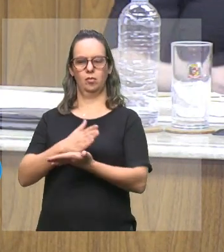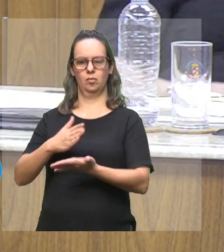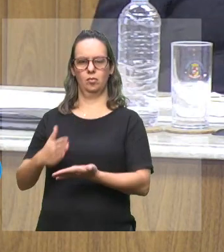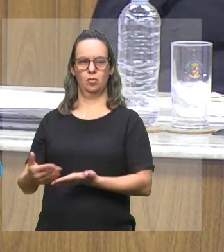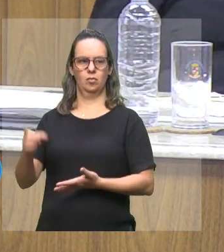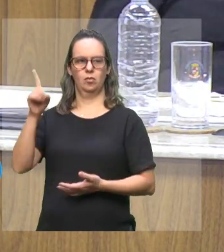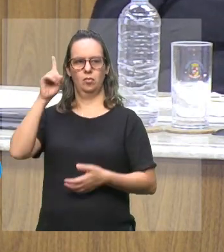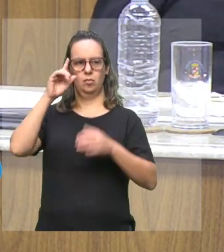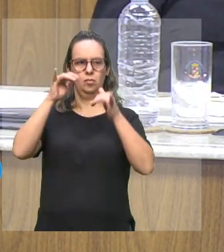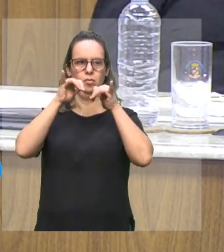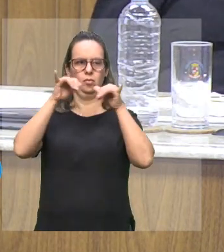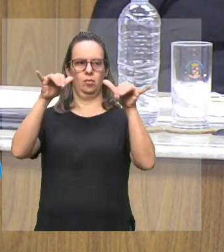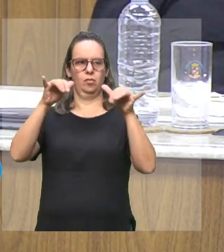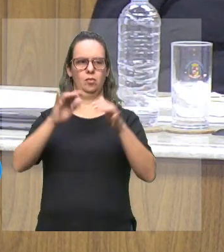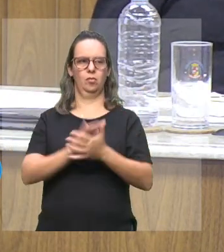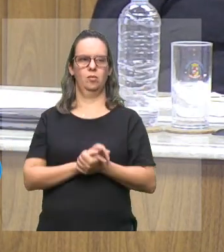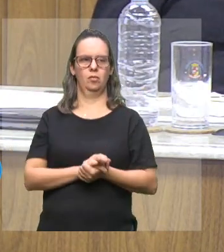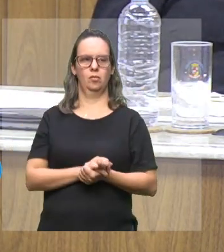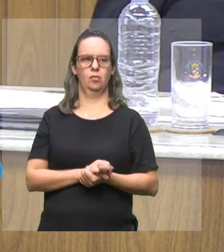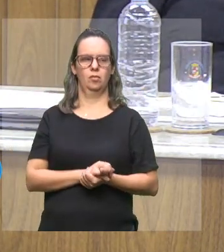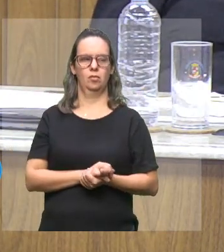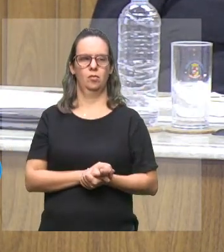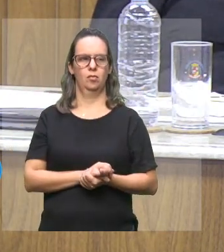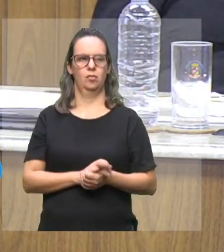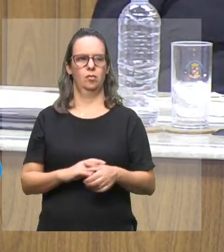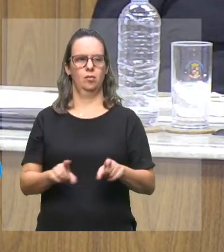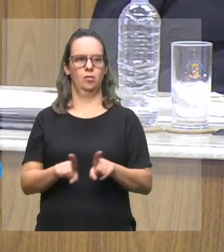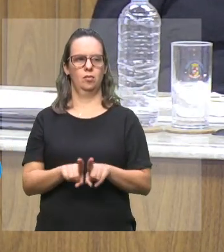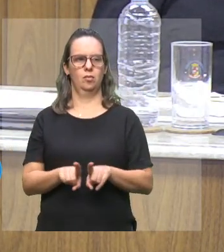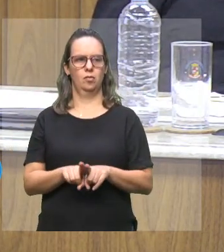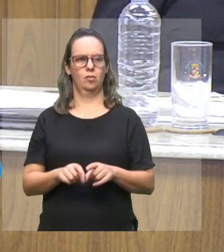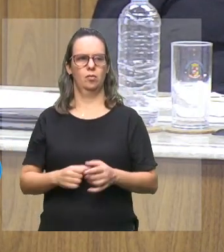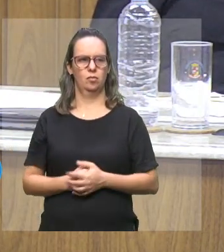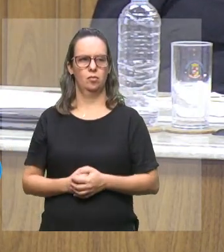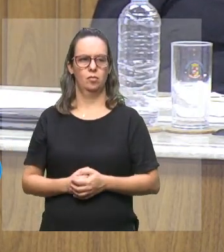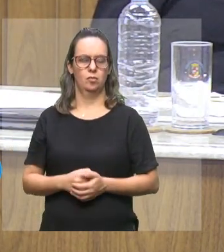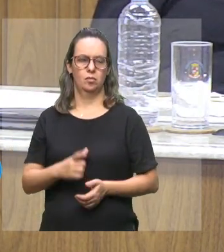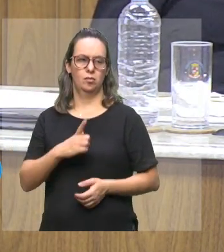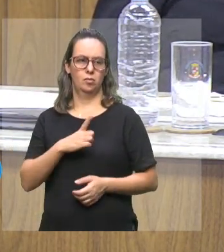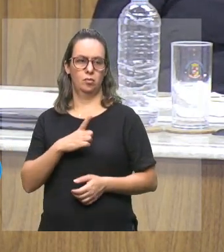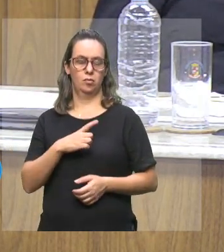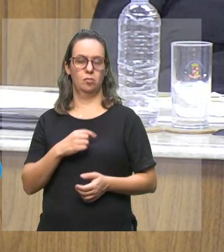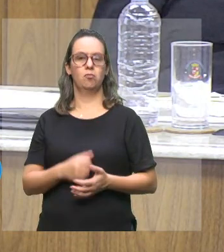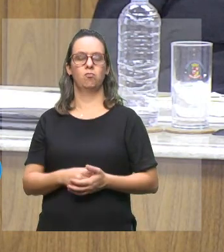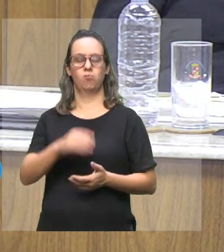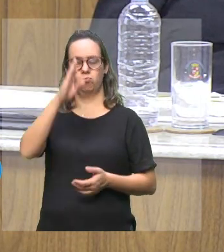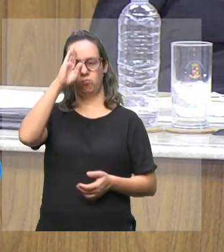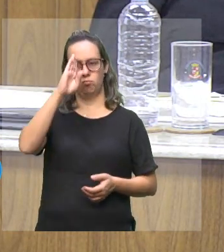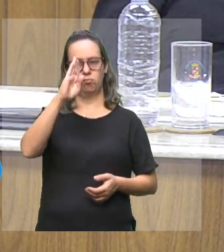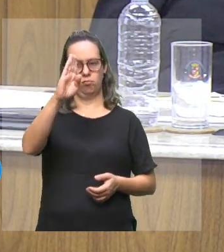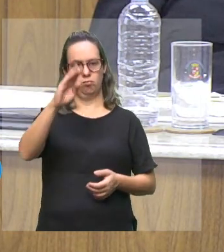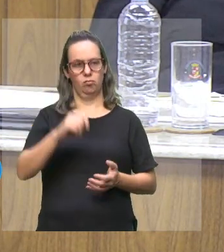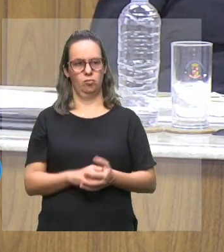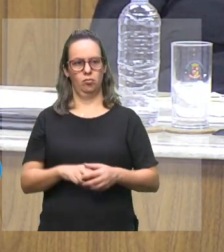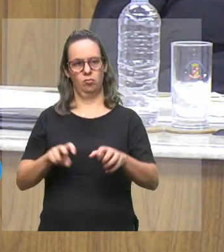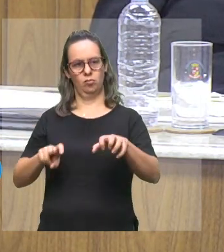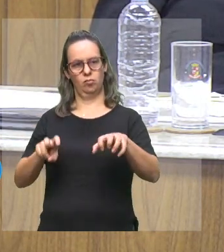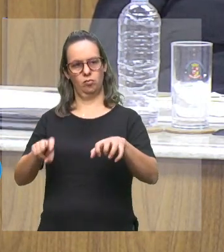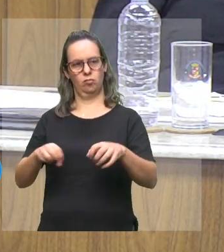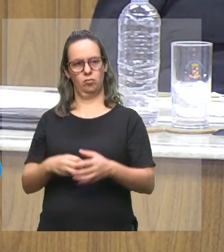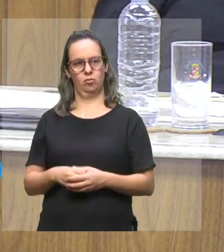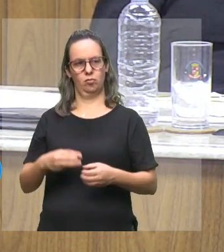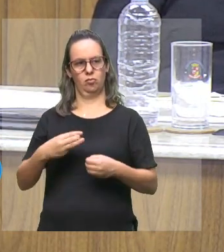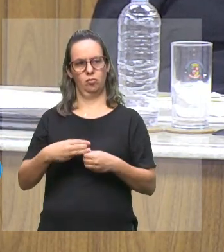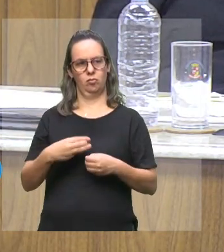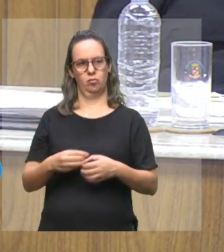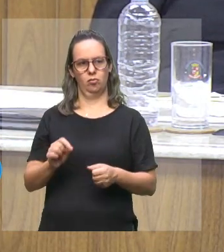sua publicação. Então, esse foi um embasamento que norteou a mesa da Câmara Municipal a